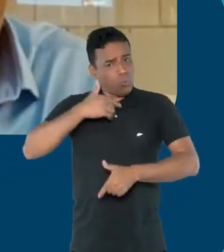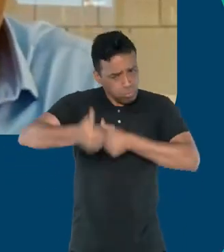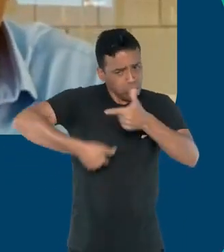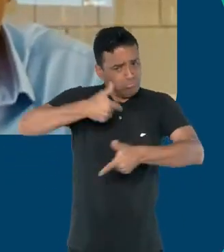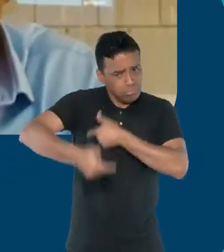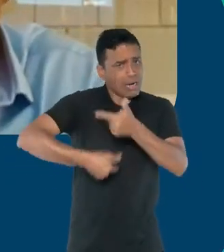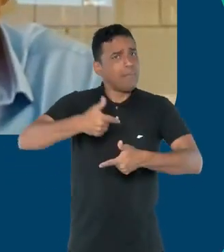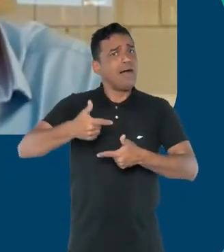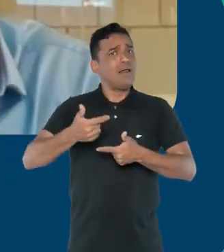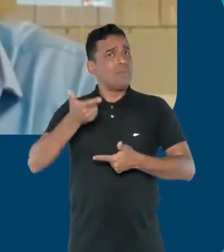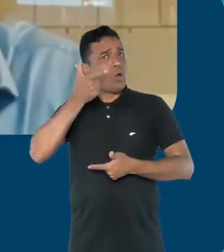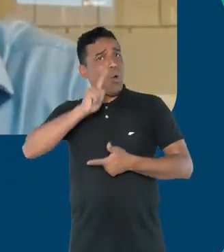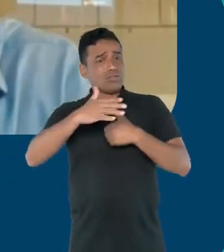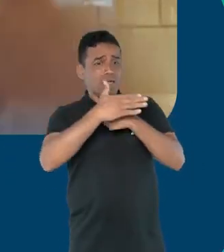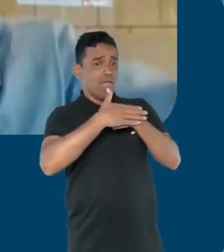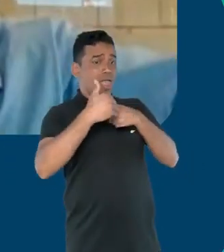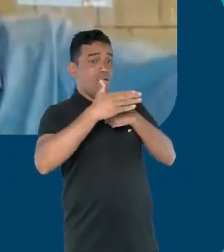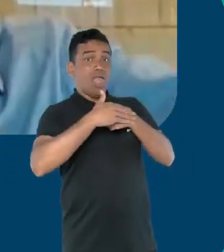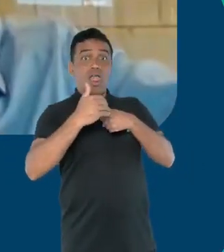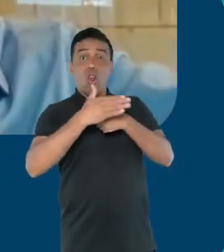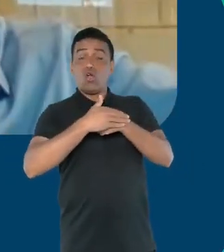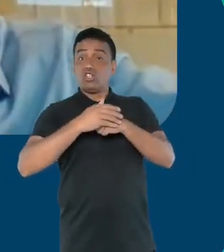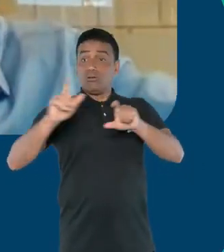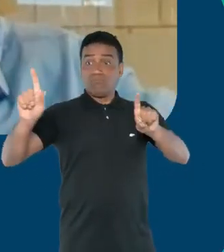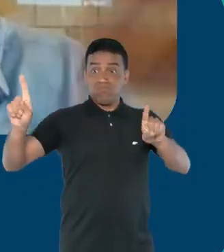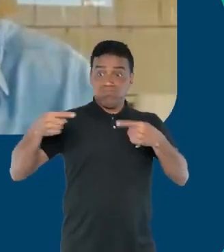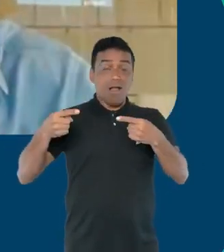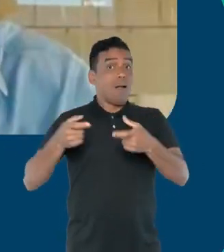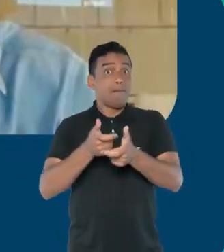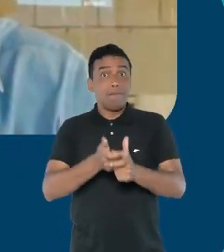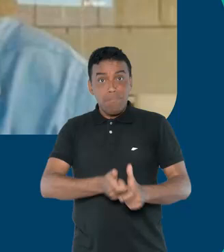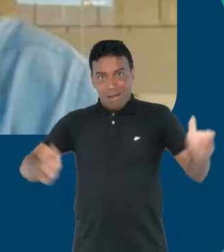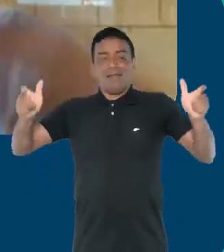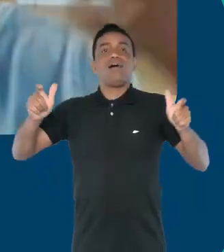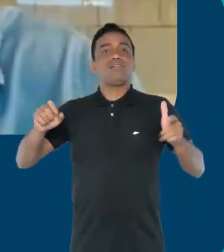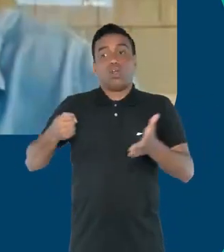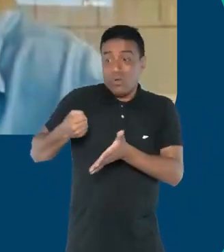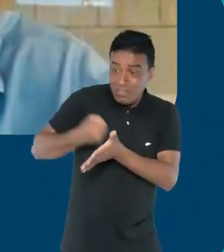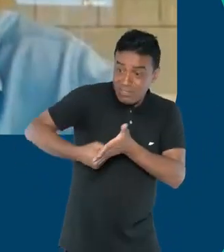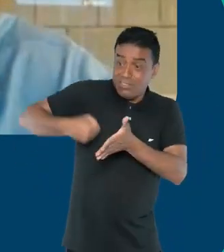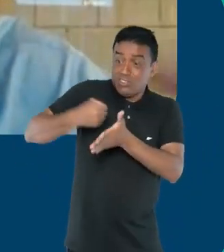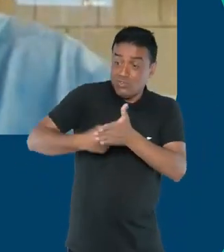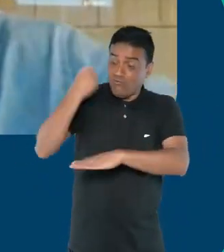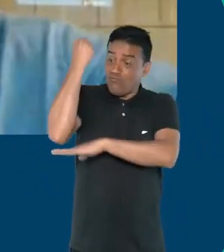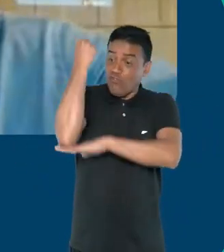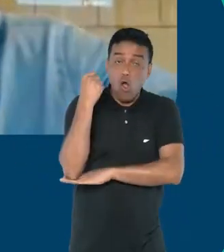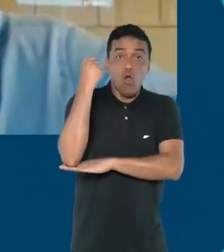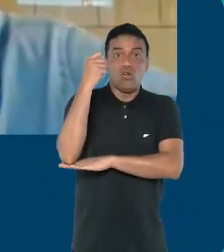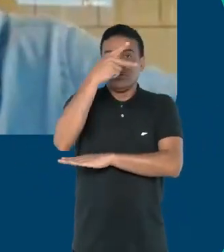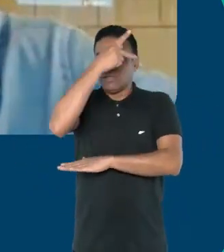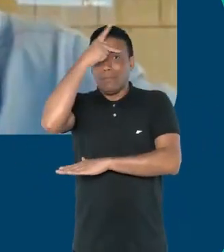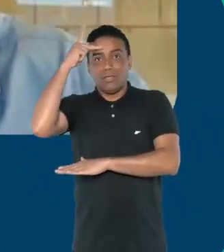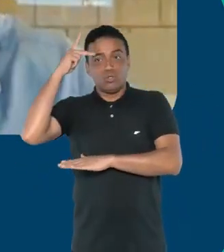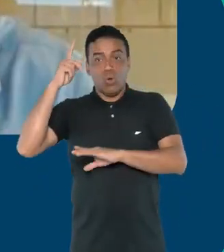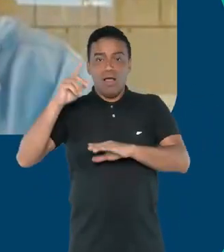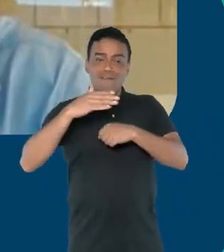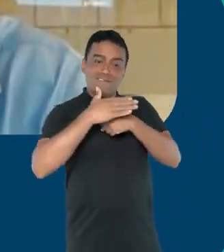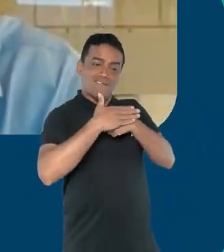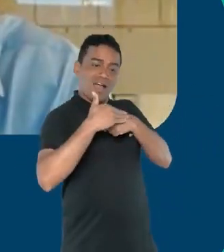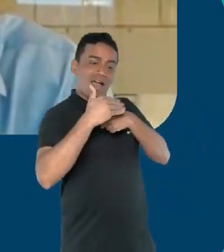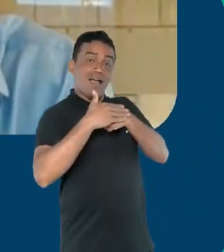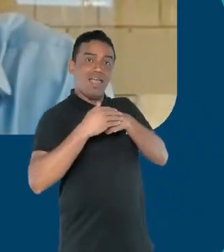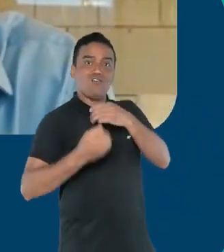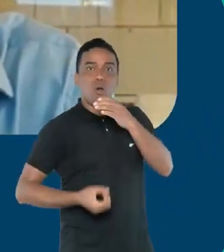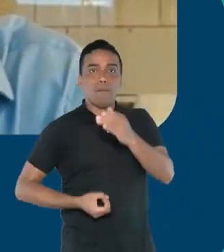eu possa ter o elogio do grande, vamos dizer assim. E é nesse esforço de chegar ao elogio do grande que